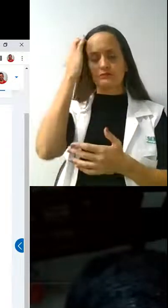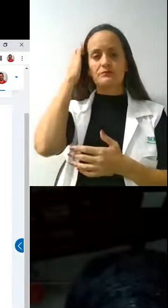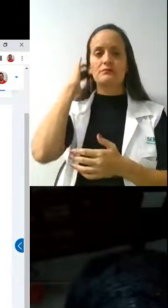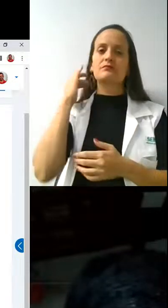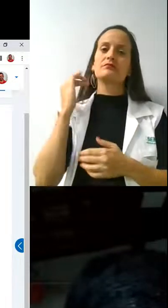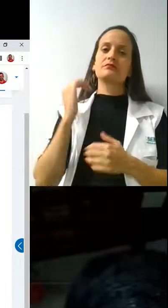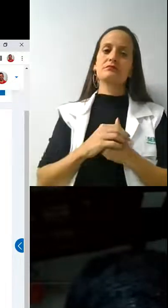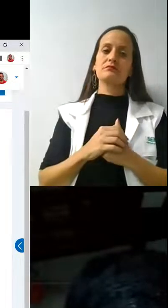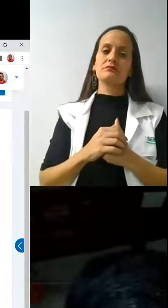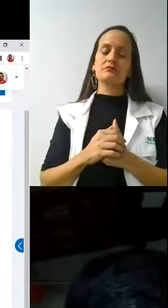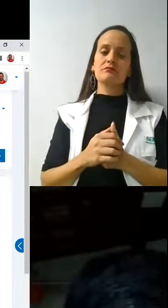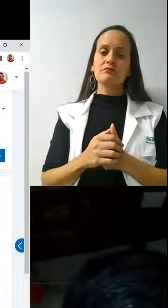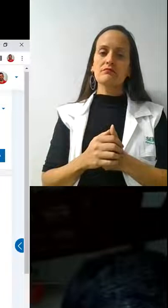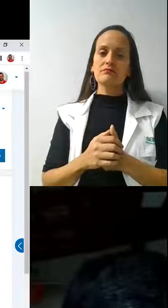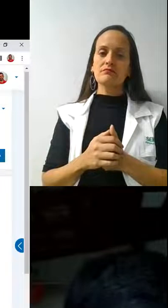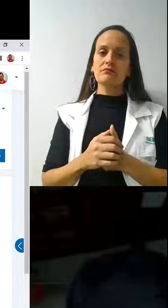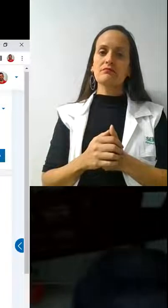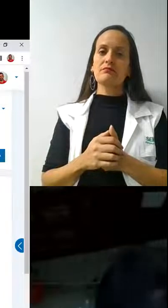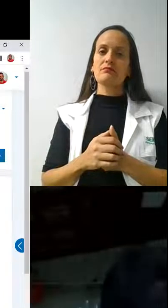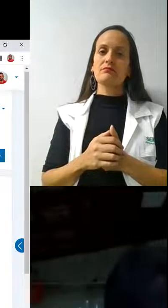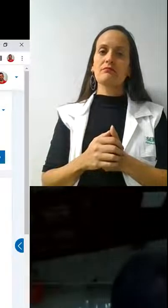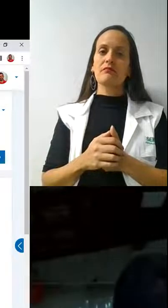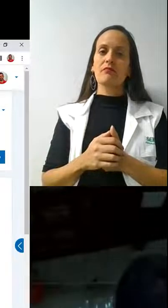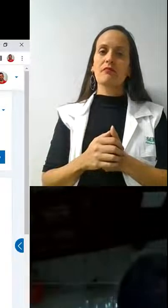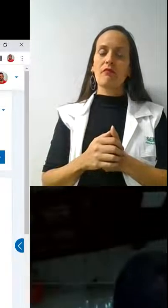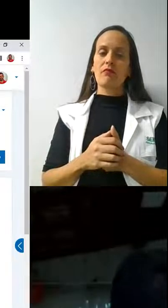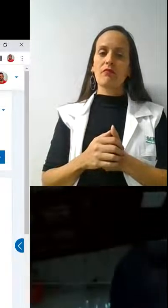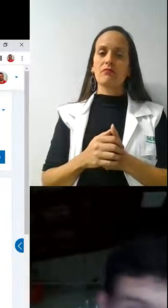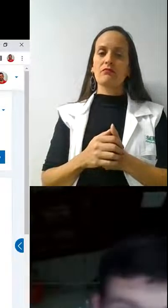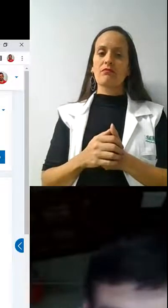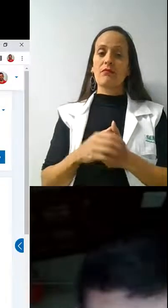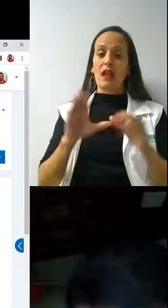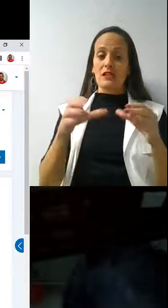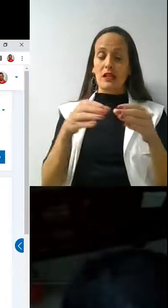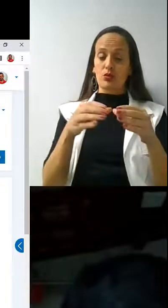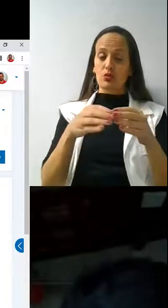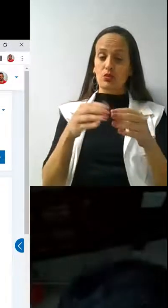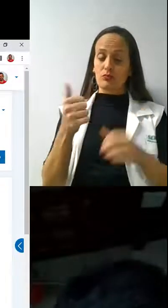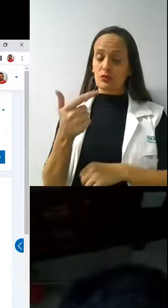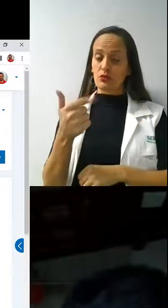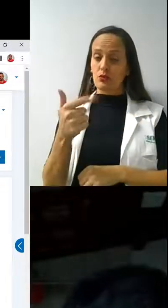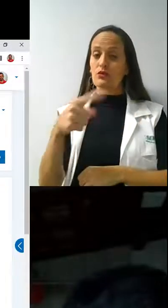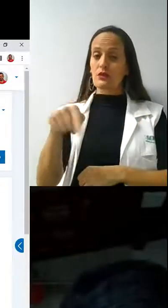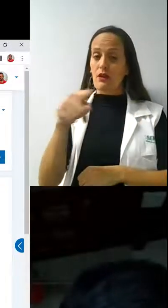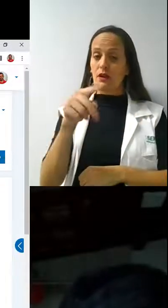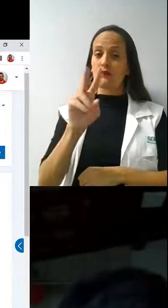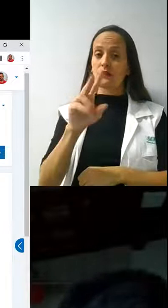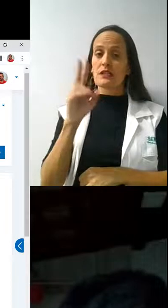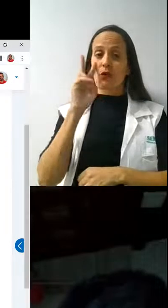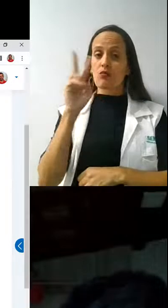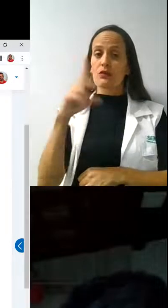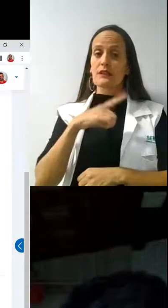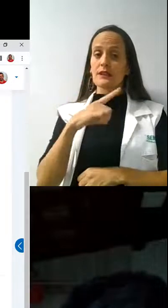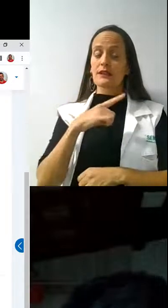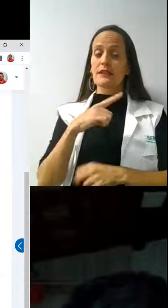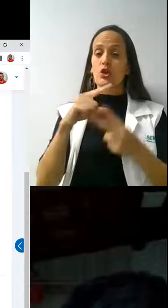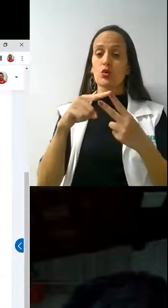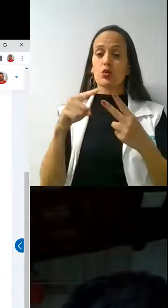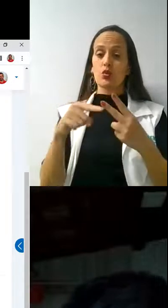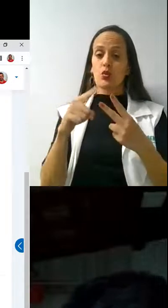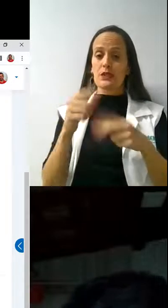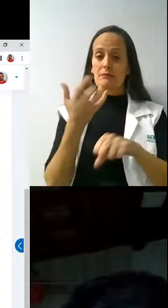tempo, né? Essa turma 12, que vai ser unidades de medida e representação gráfica, certo? Que a gente já teve